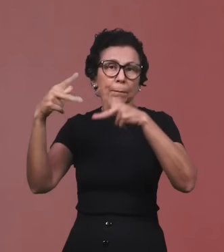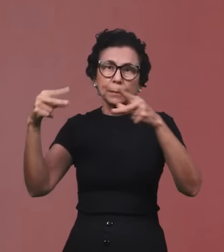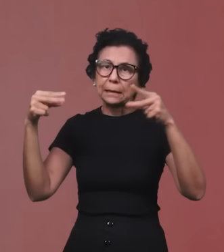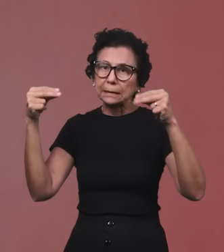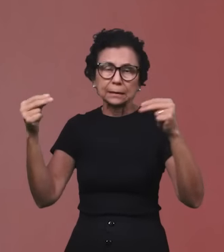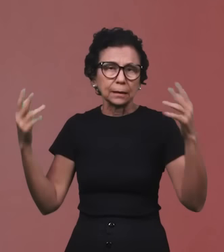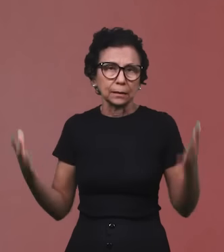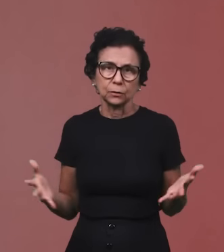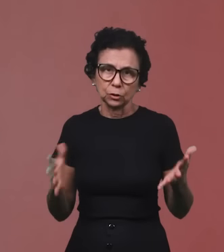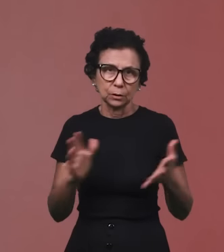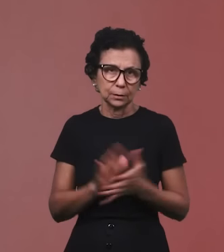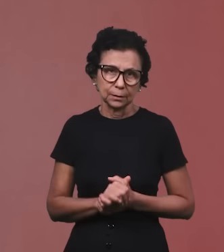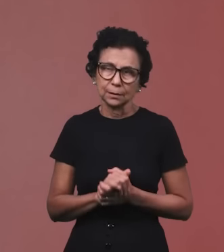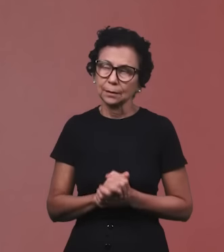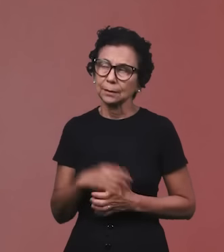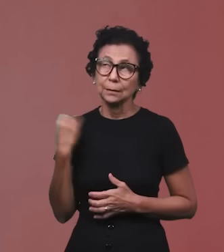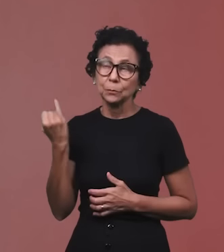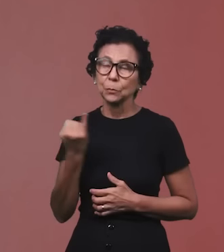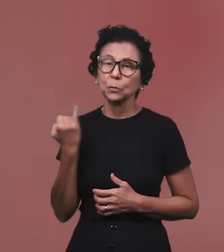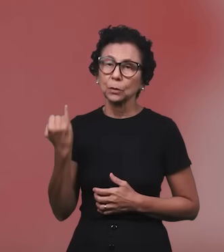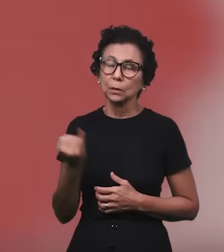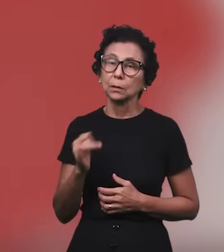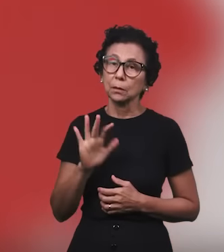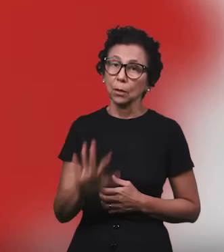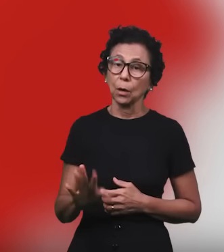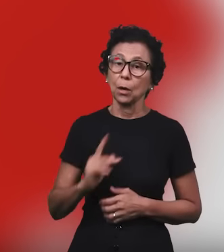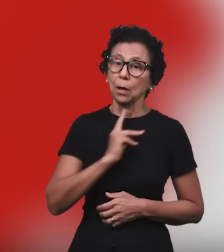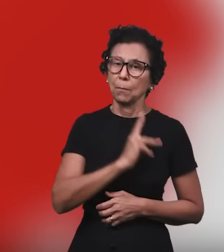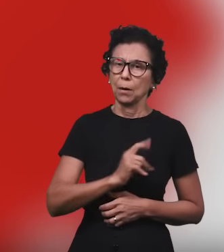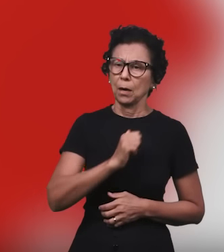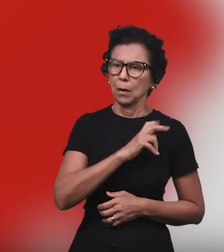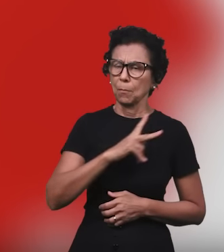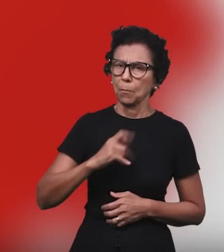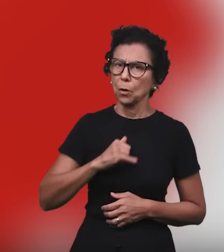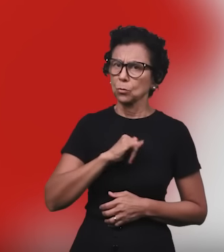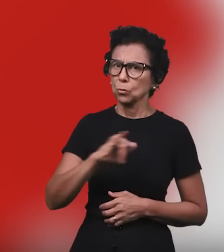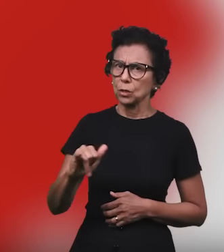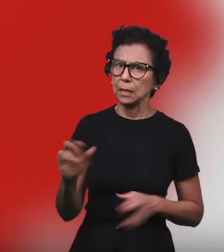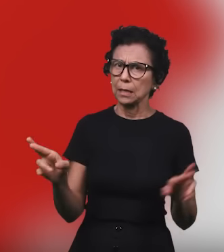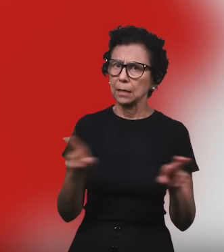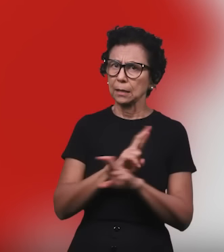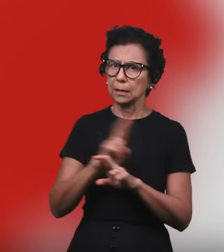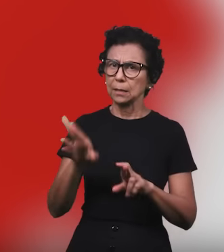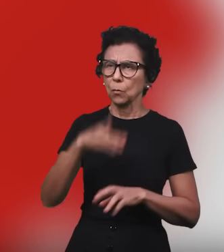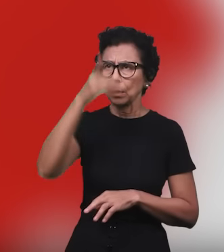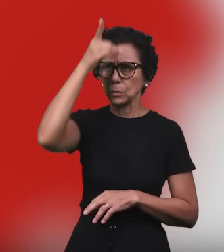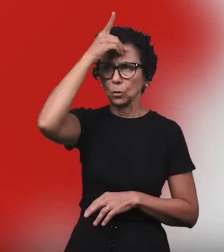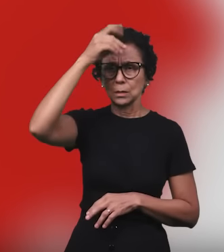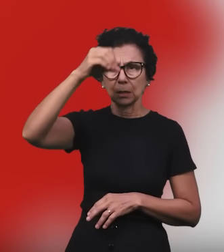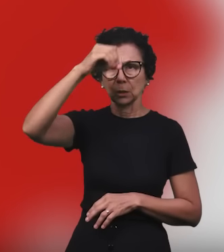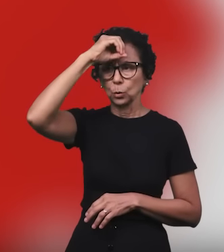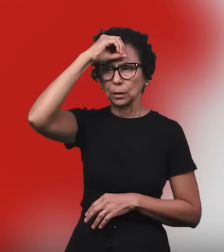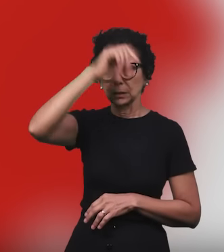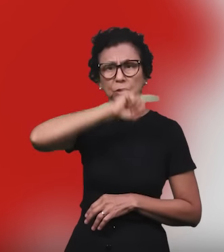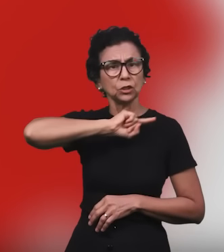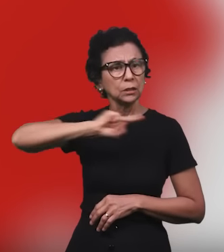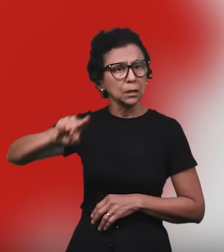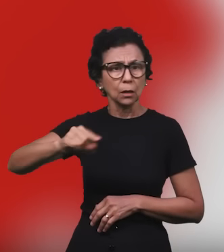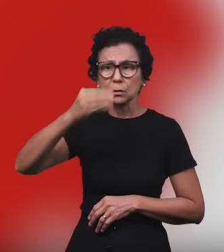é indispensável. Tanto é que o apóstolo Paulo fala, não quero que sejais ignorantes. Ou seja, o dom espiritual não pode